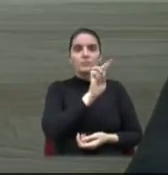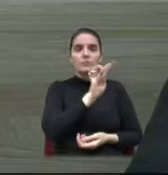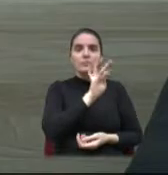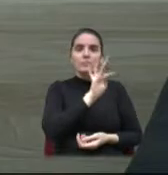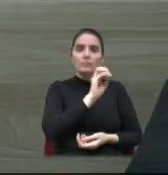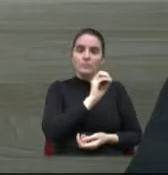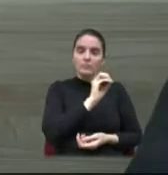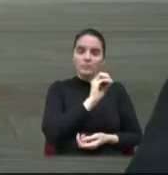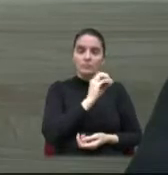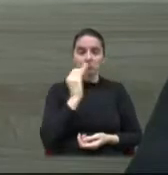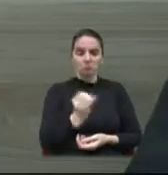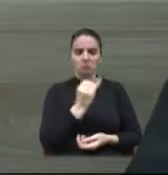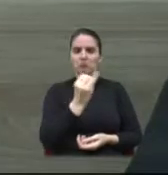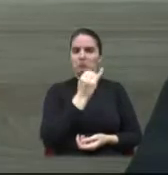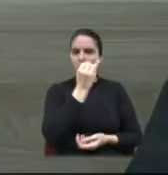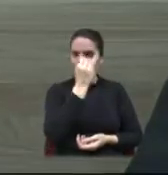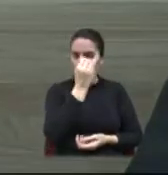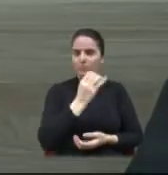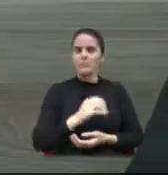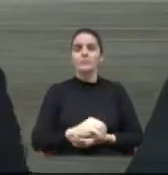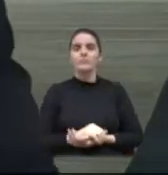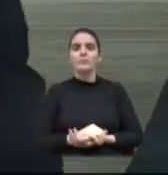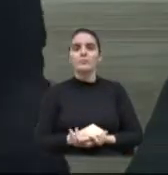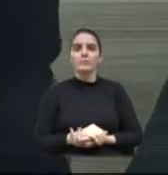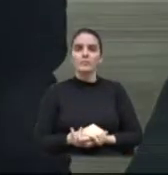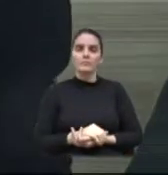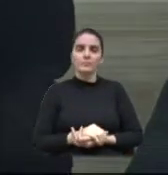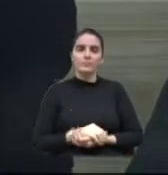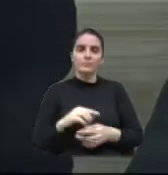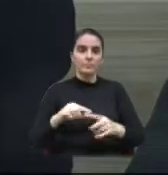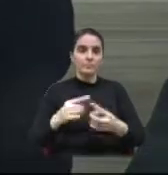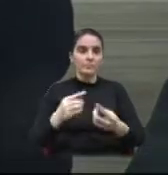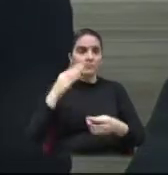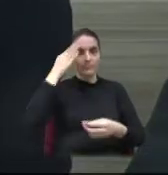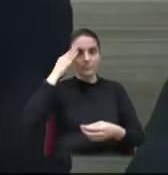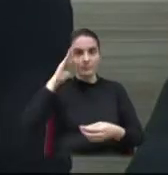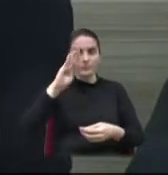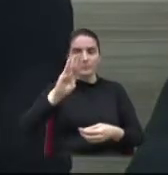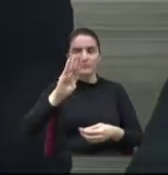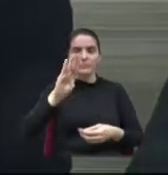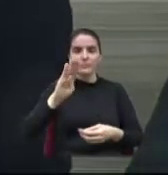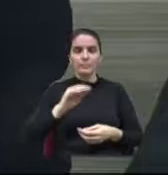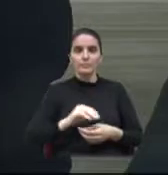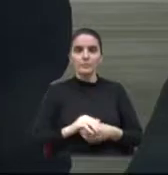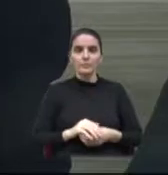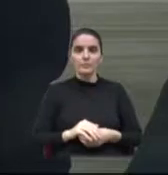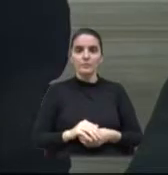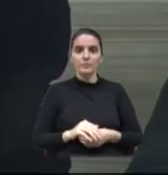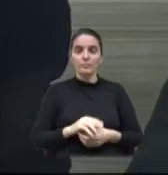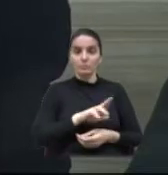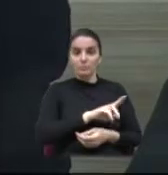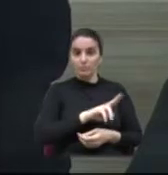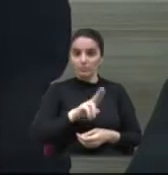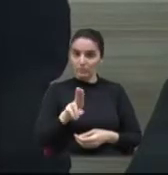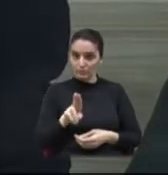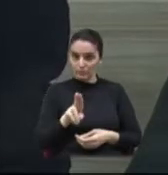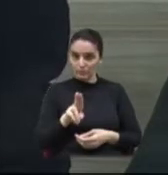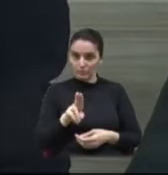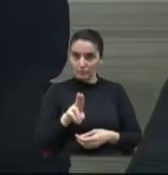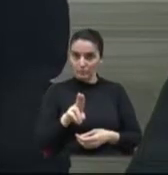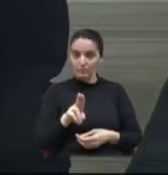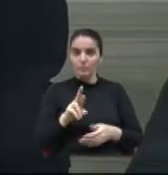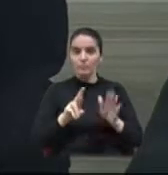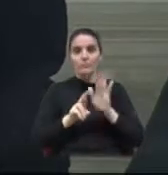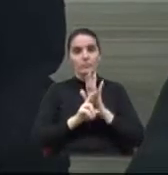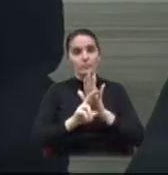sua importância, mas principalmente a importância que tem esse nome no campo do direito.